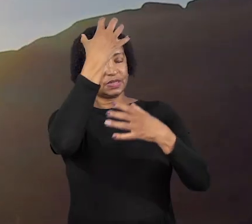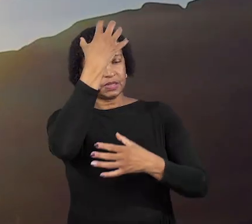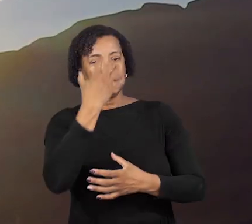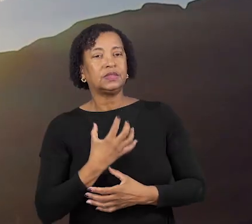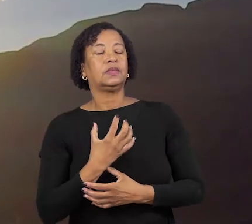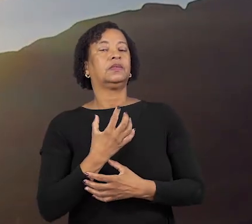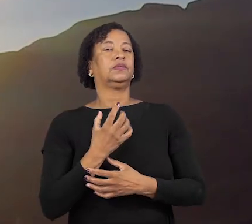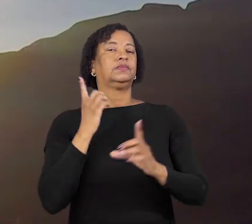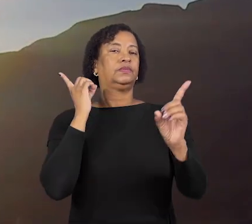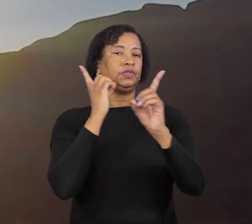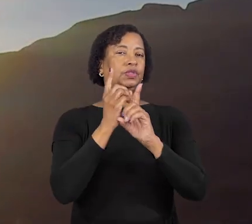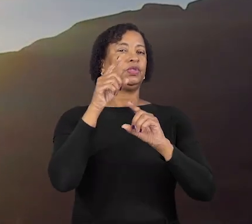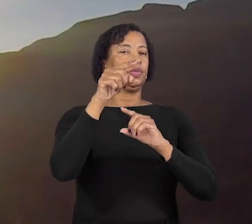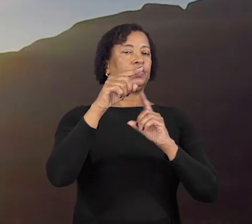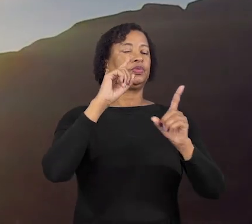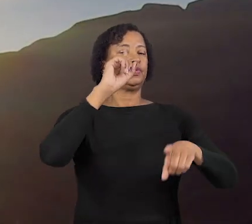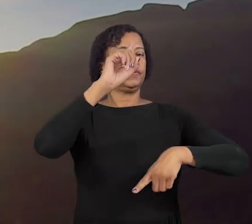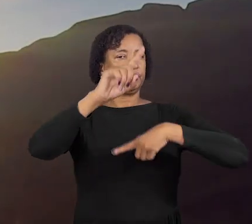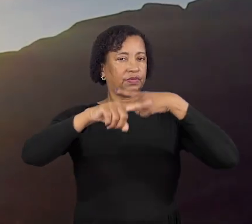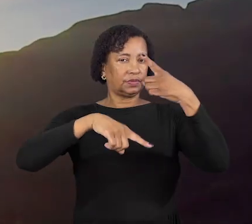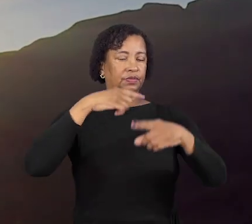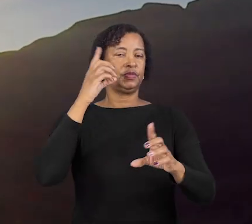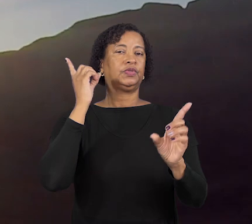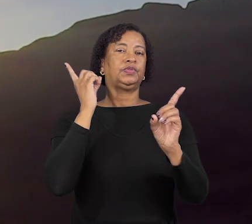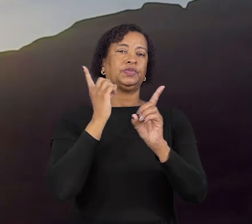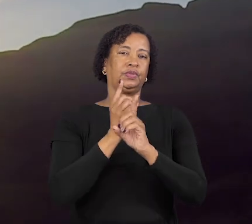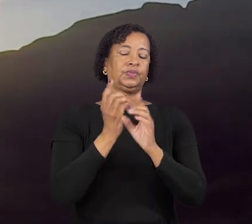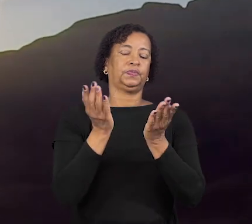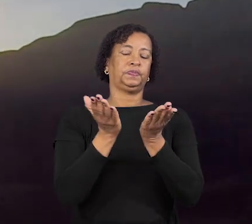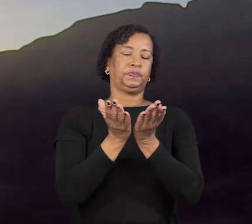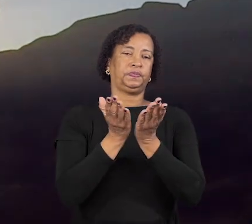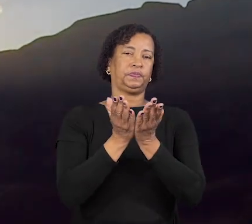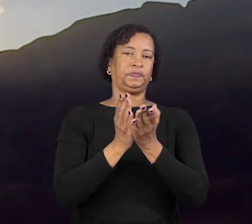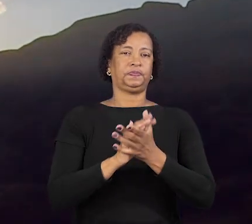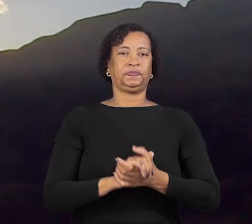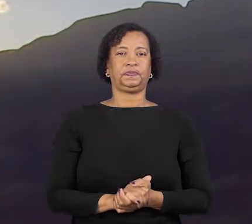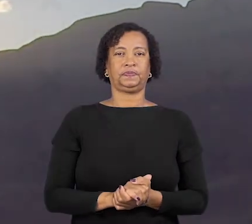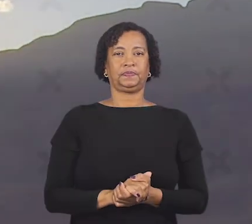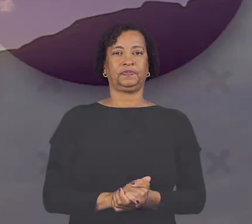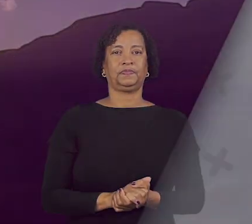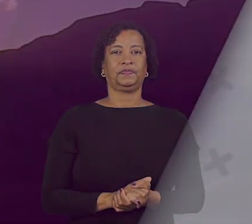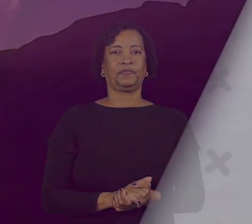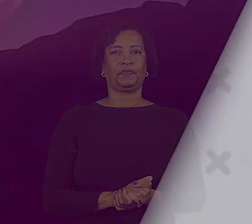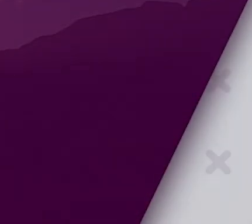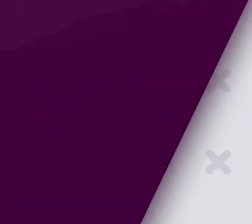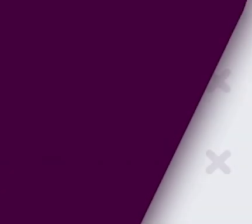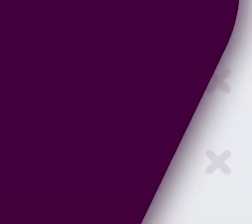seriamente nisso. E conto com você para o próximo encontro com a palavra. Até lá.